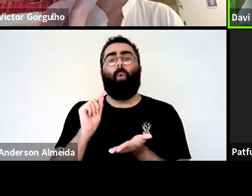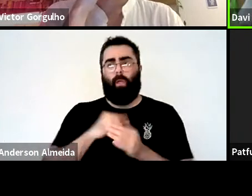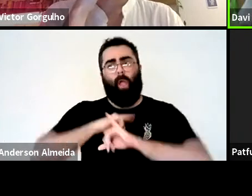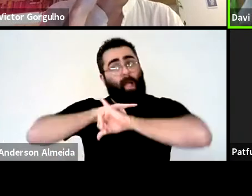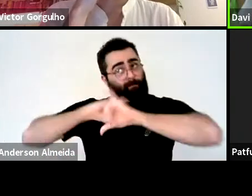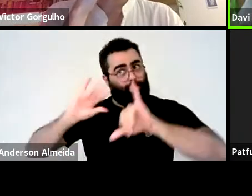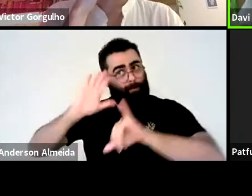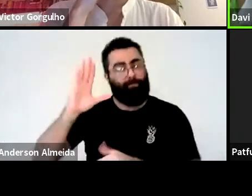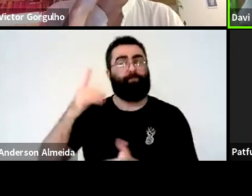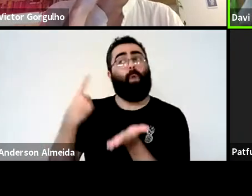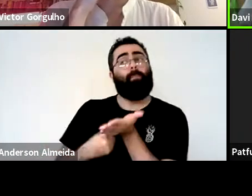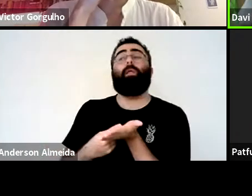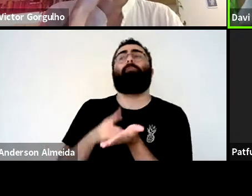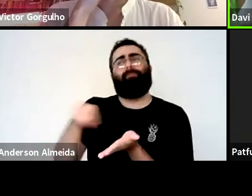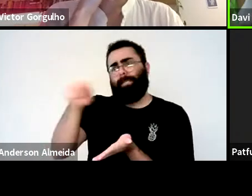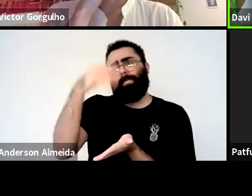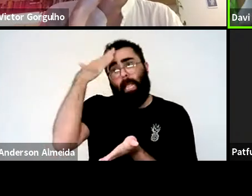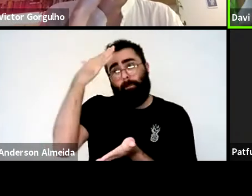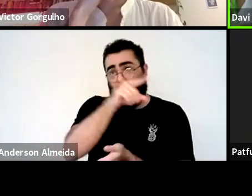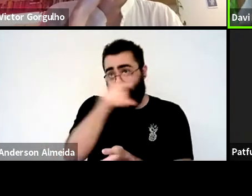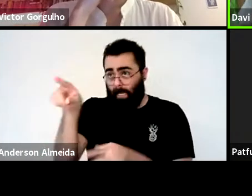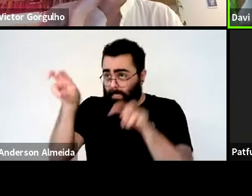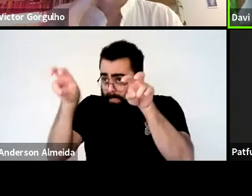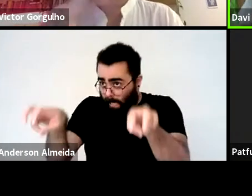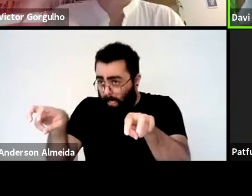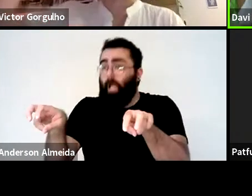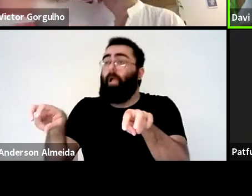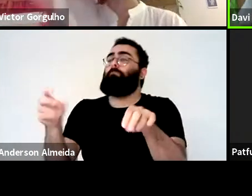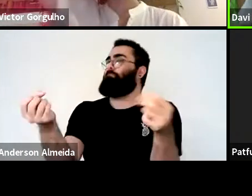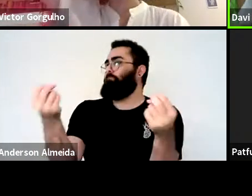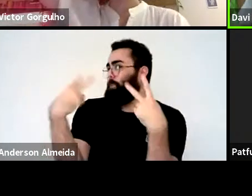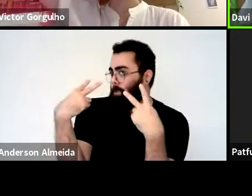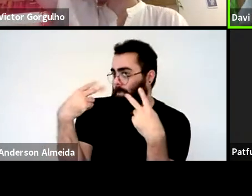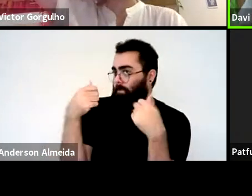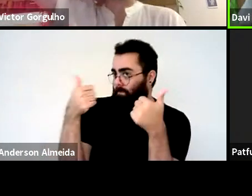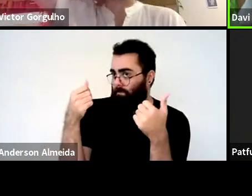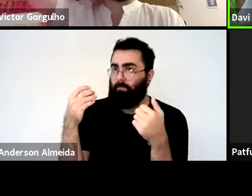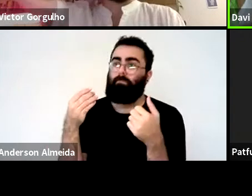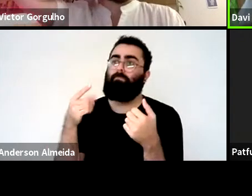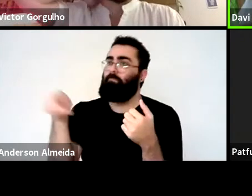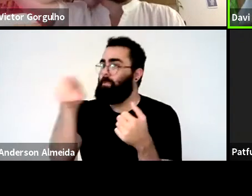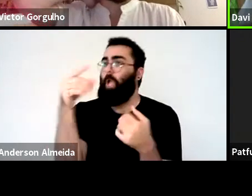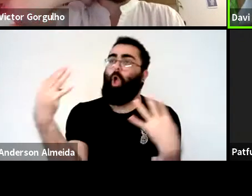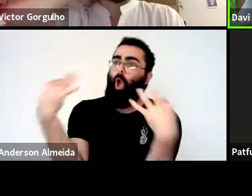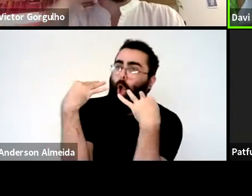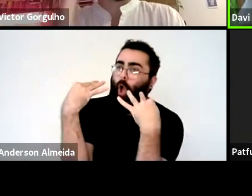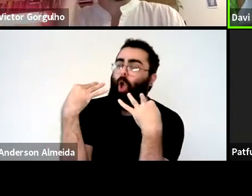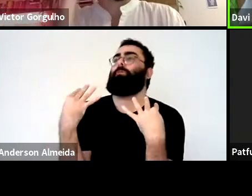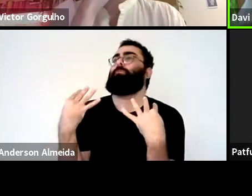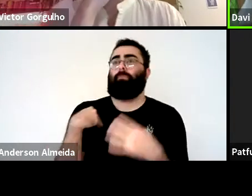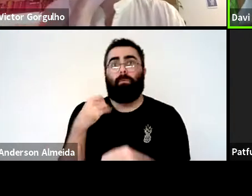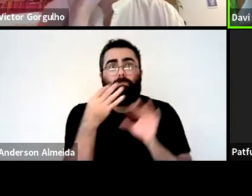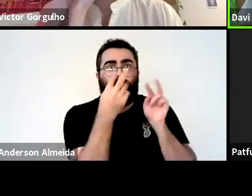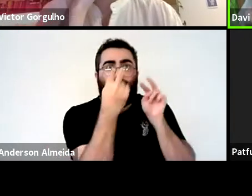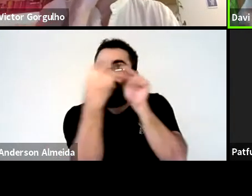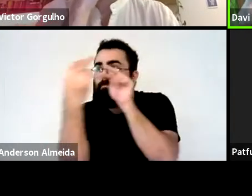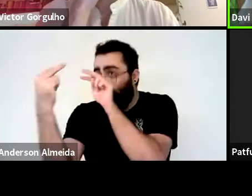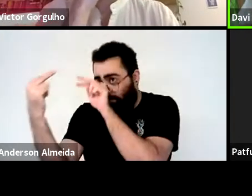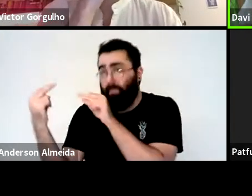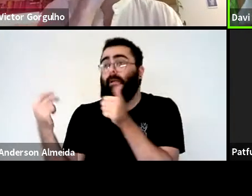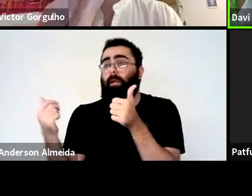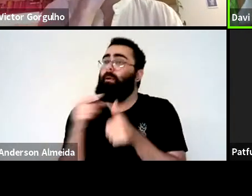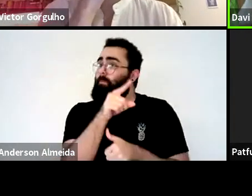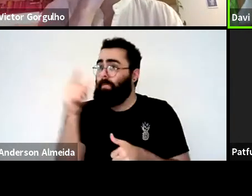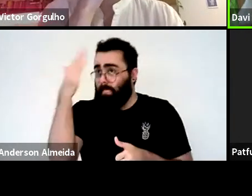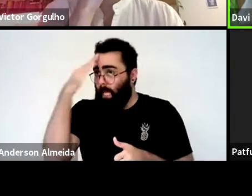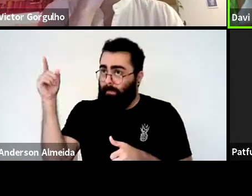aí, todo mundo sabe disso, né? Então, esse acordo é fundamental, que nem que todo mundo que está aqui sabe que está aqui, a gente olha no olho de todo mundo e reconhece que as pessoas